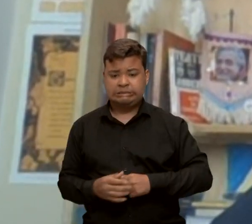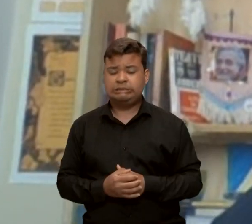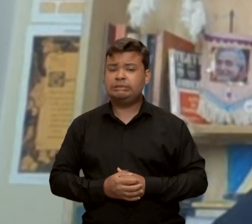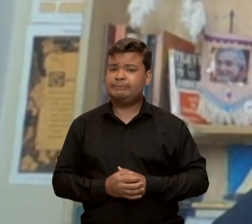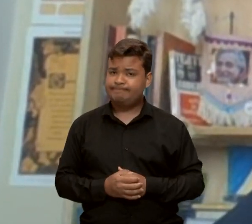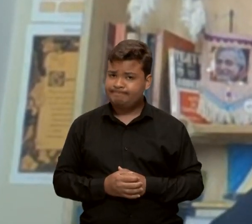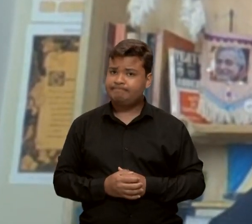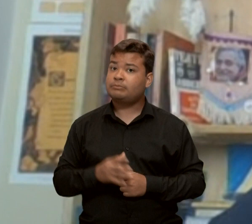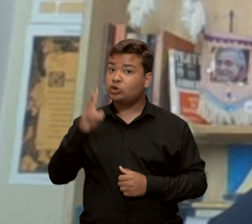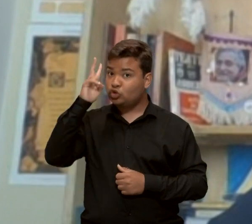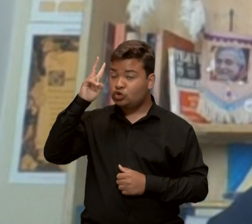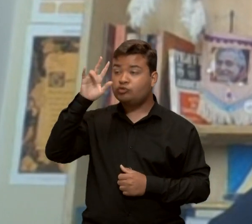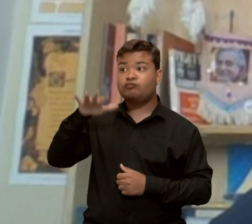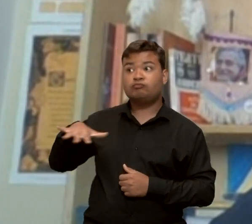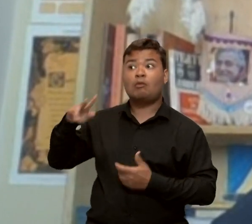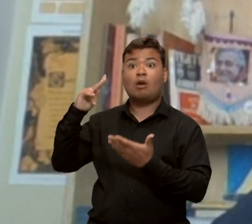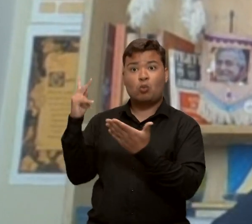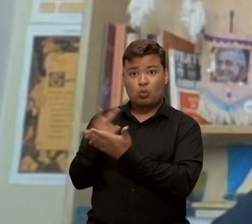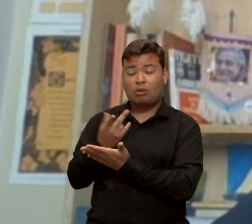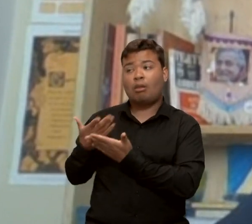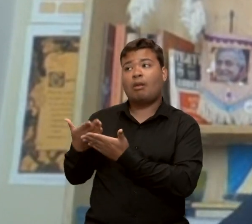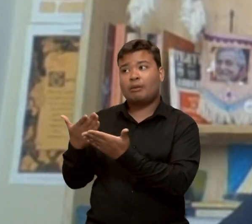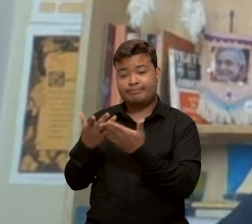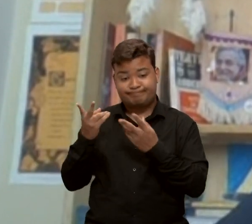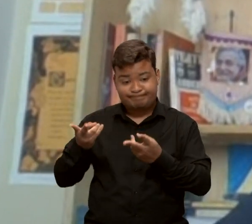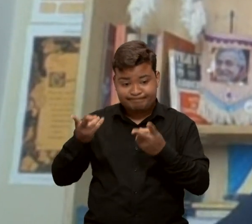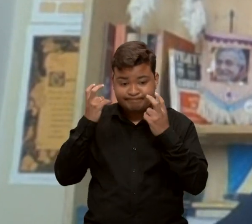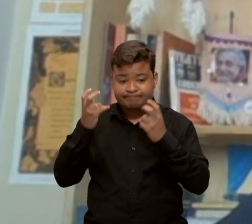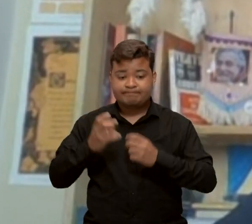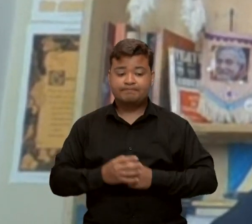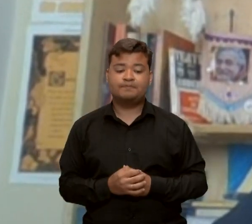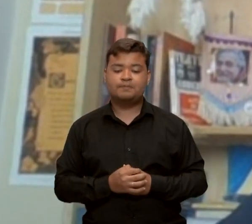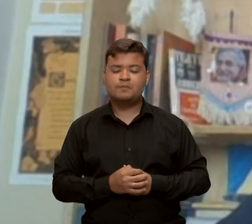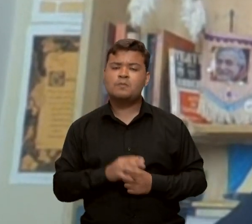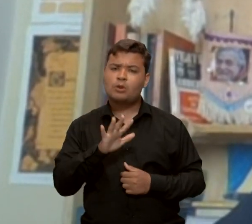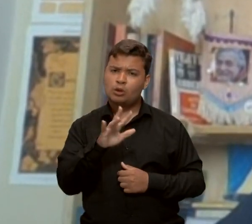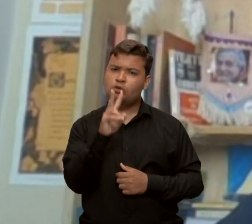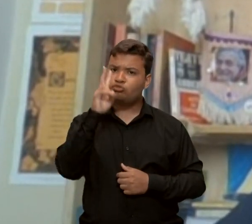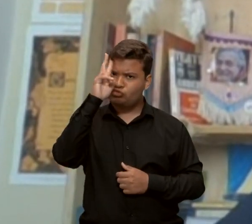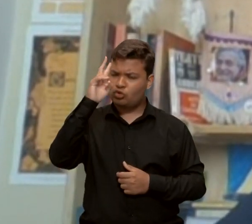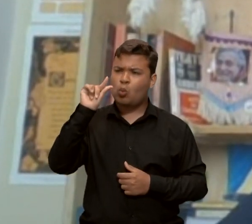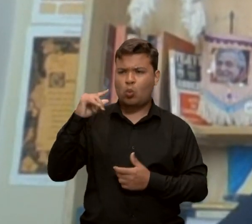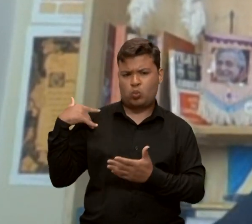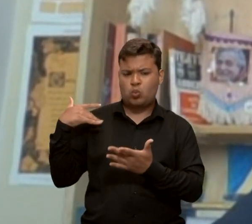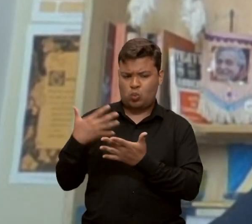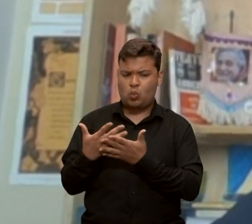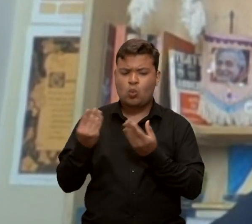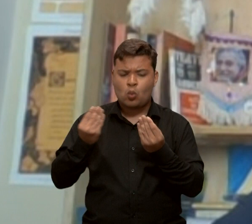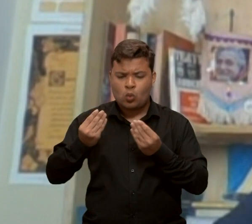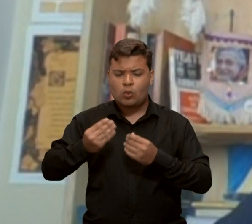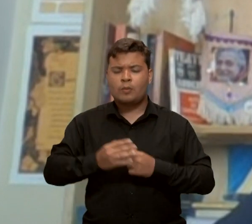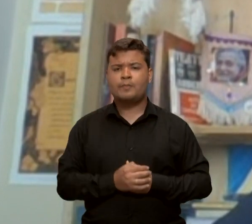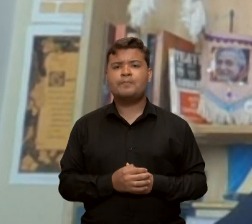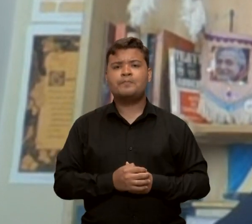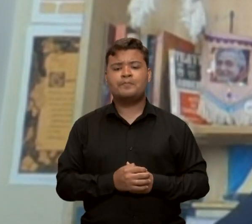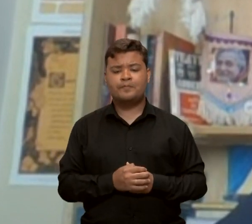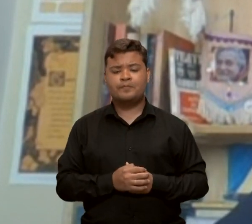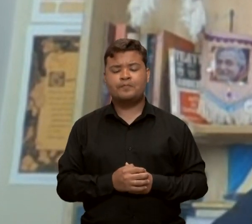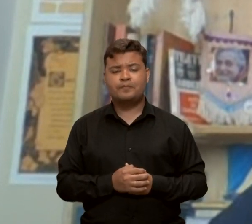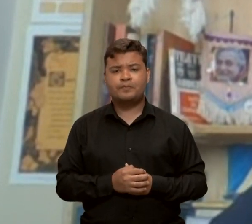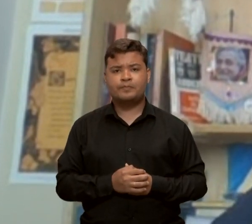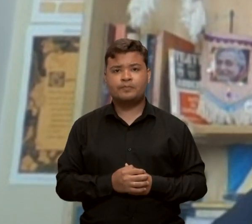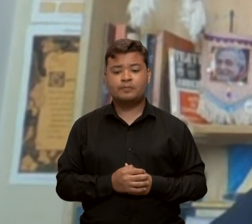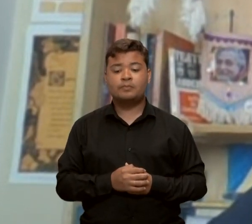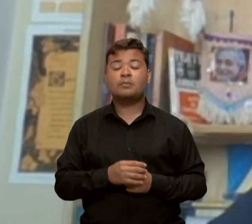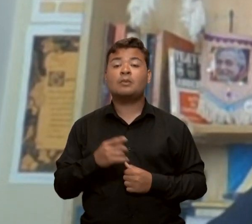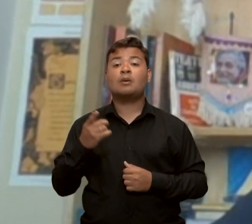Então, a gente sai de um modelo biomédico, falando um pouco da história da luta da pessoa com deficiência, falando da legalidade, um pouco das leis.